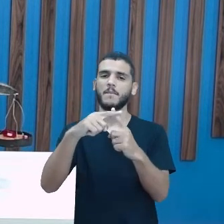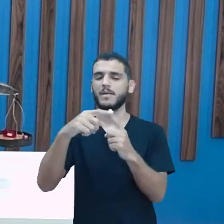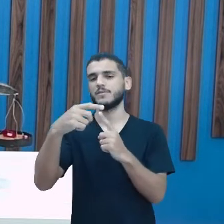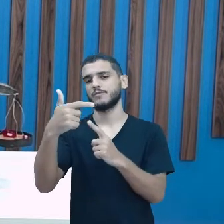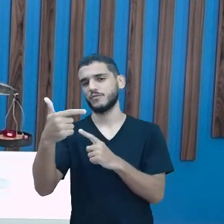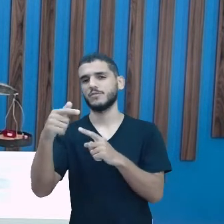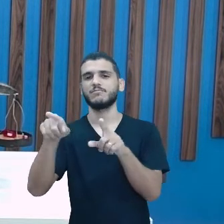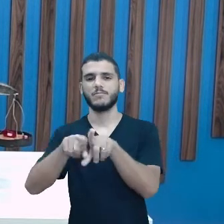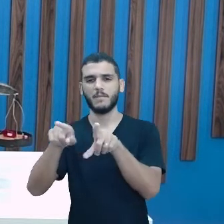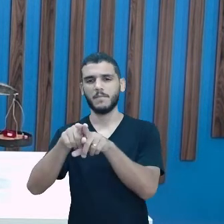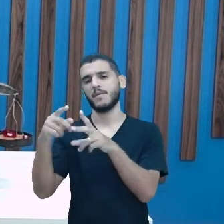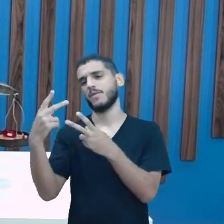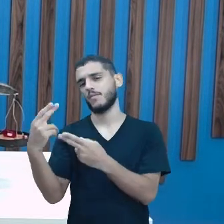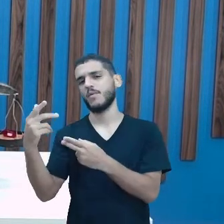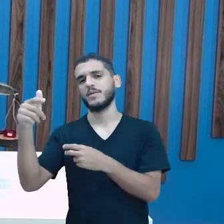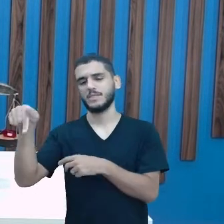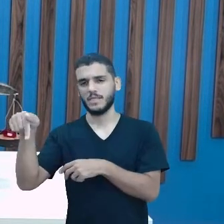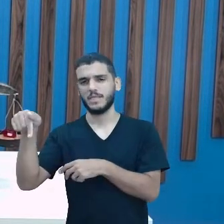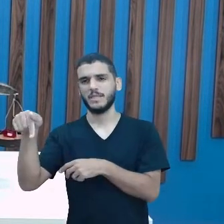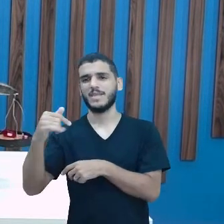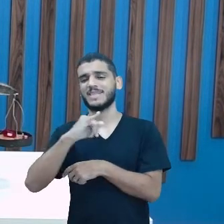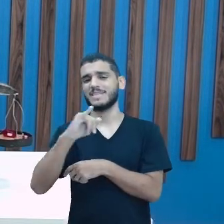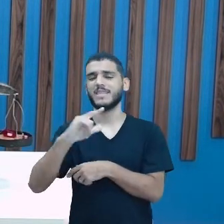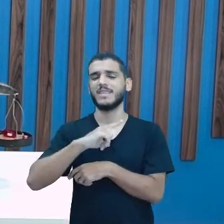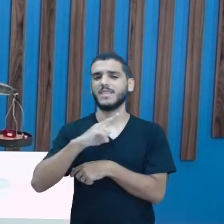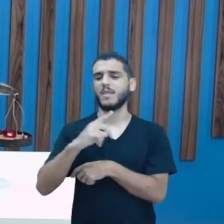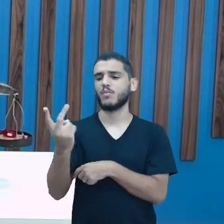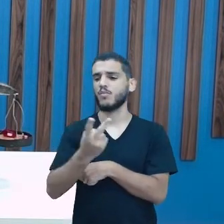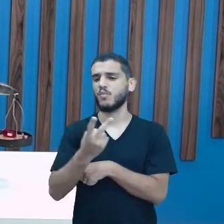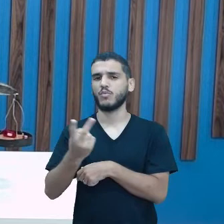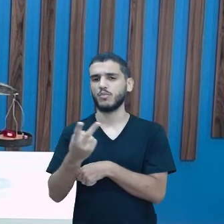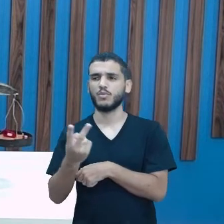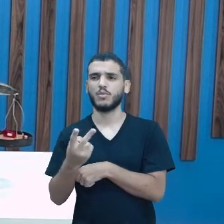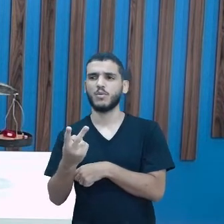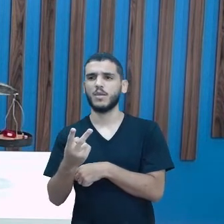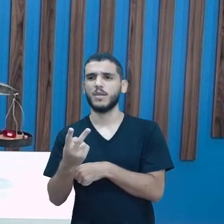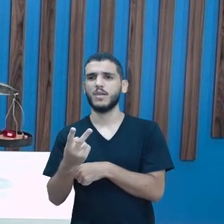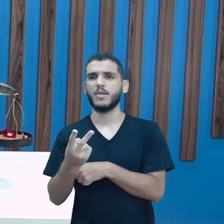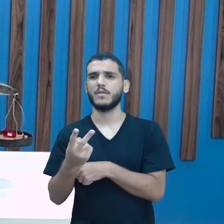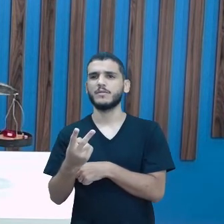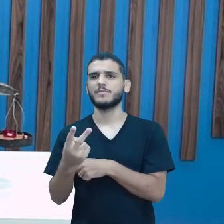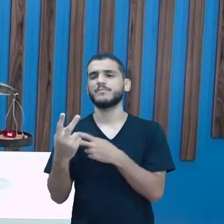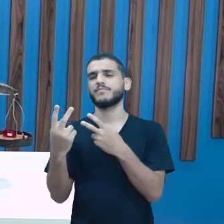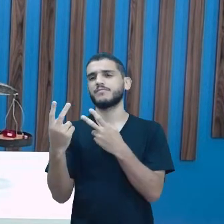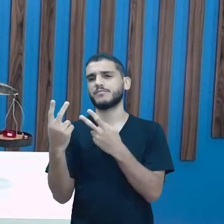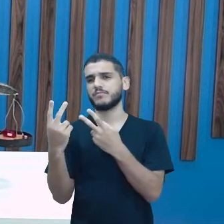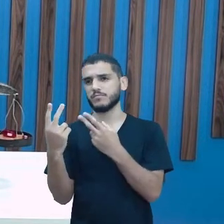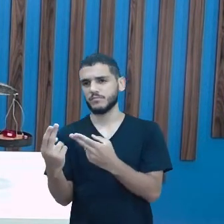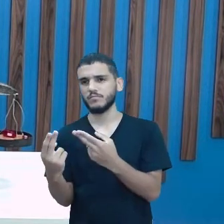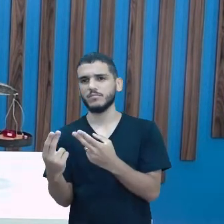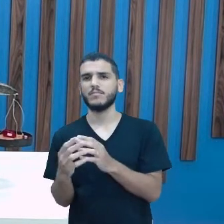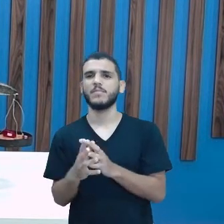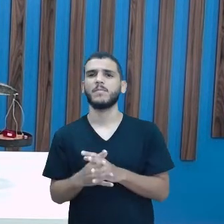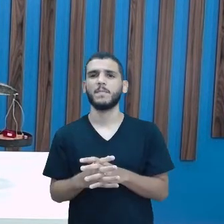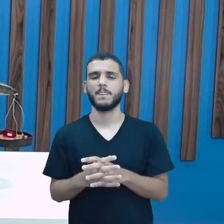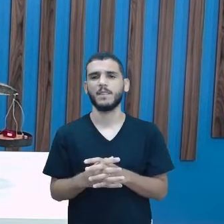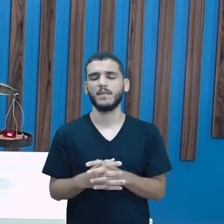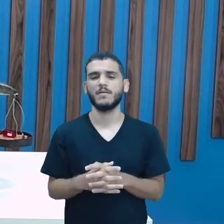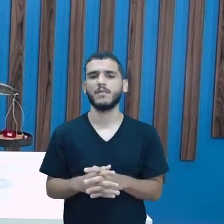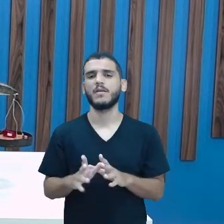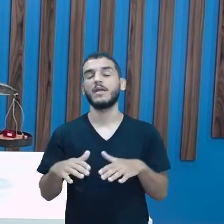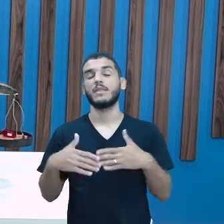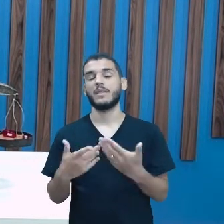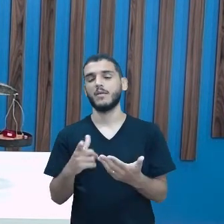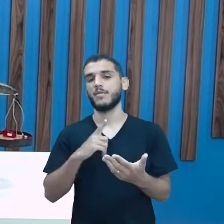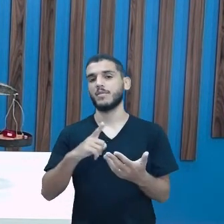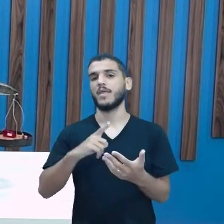eu tenho essas duas operações me dando o mesmo valor, eu posso representar dessa forma, uma relação